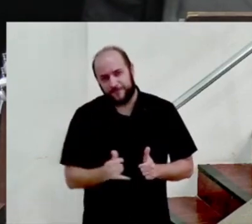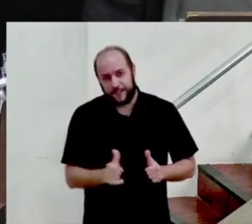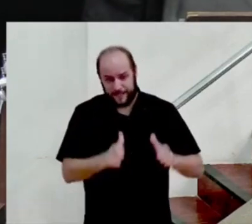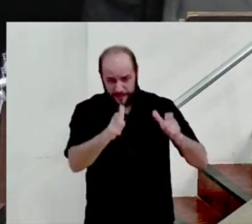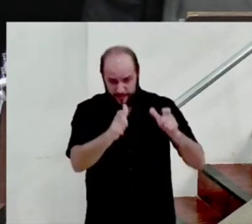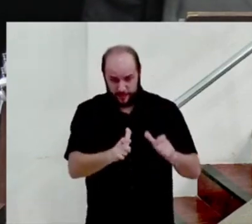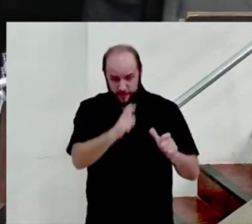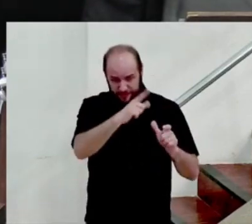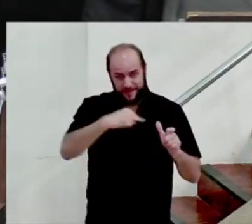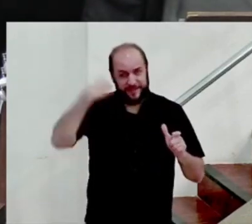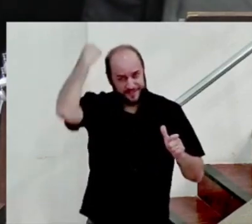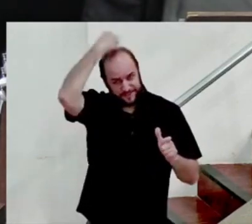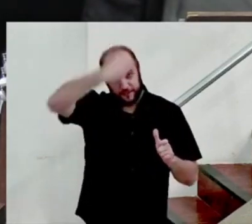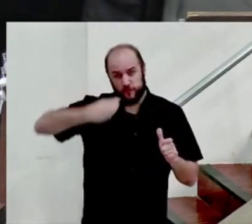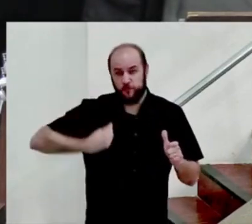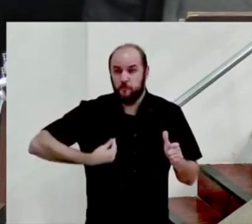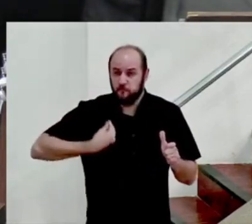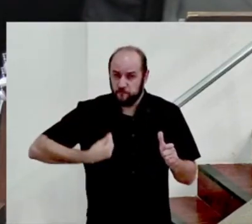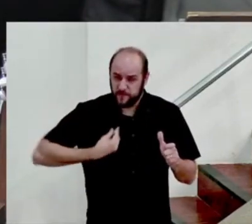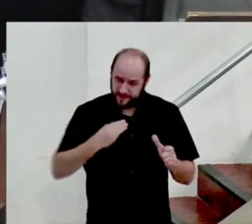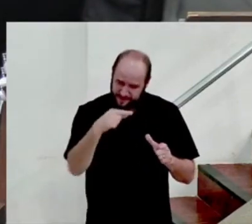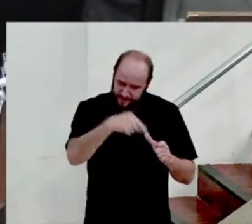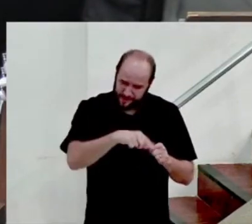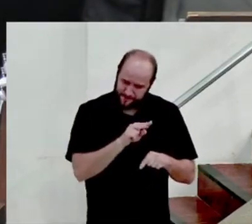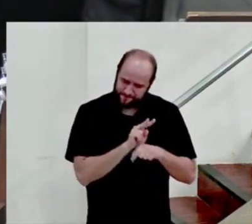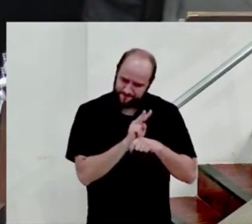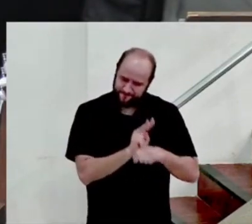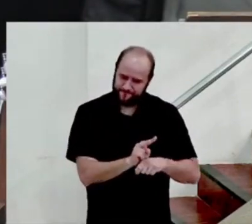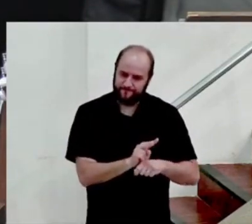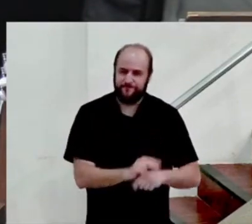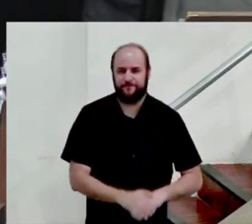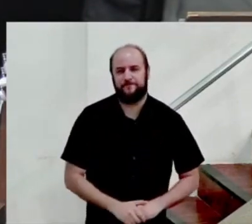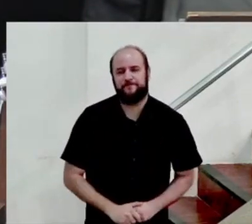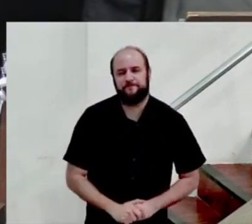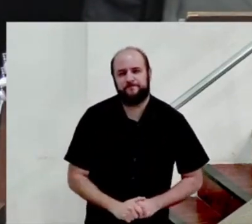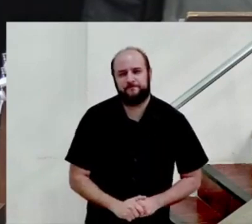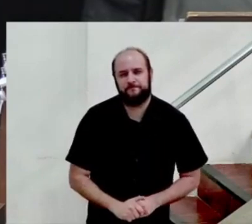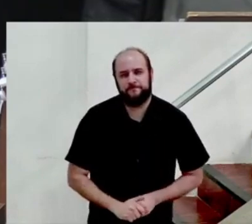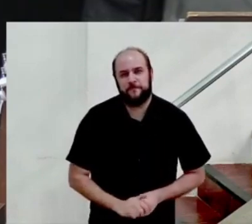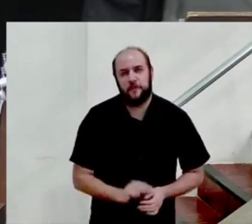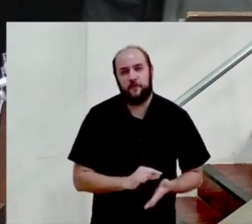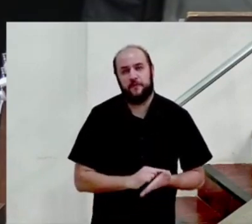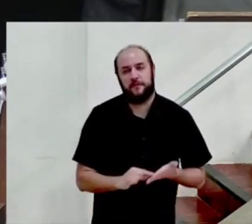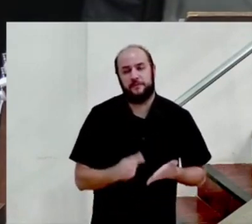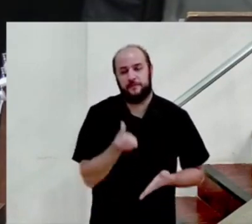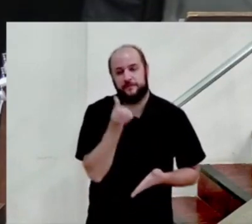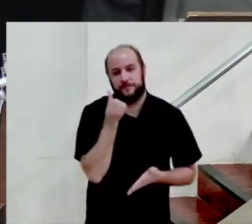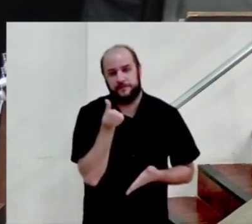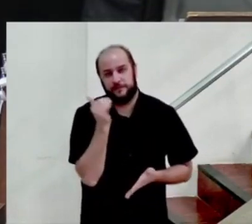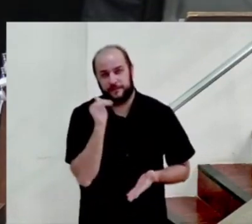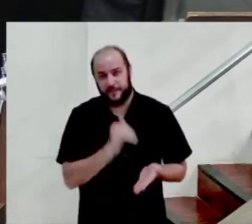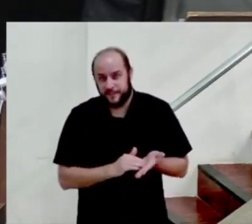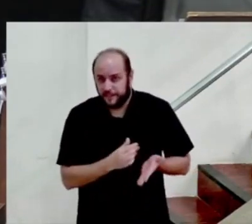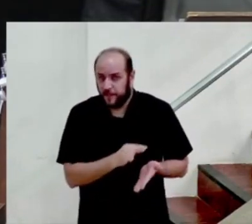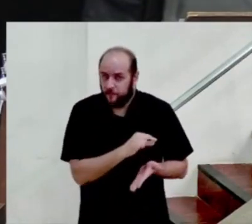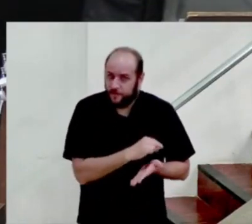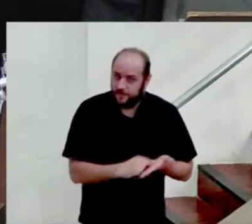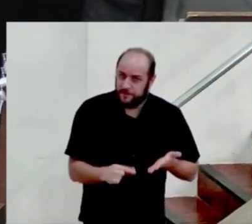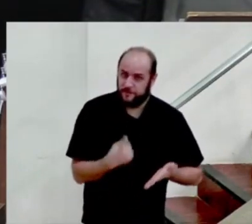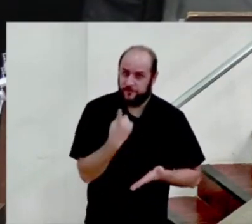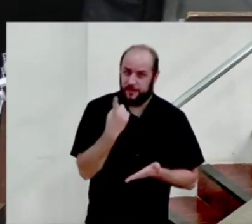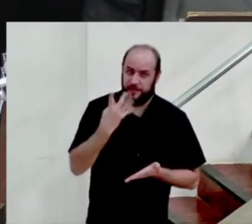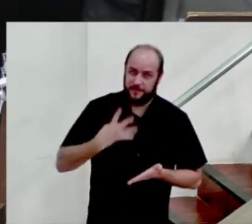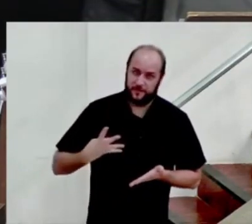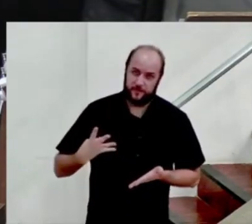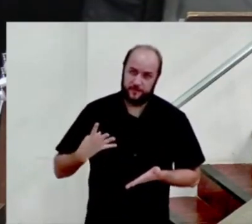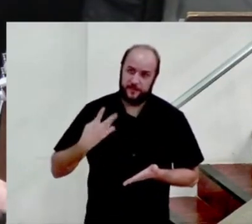santuário que a vida dele e de sua família seriam preservados. Do versículo 6 até o versículo 14, nós